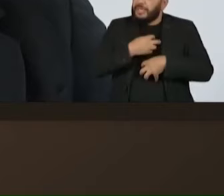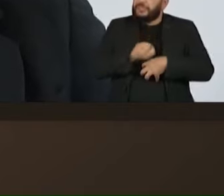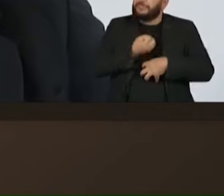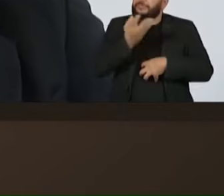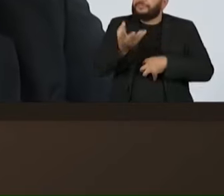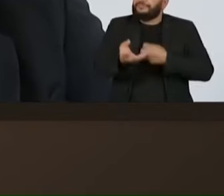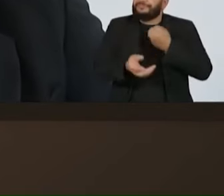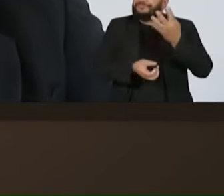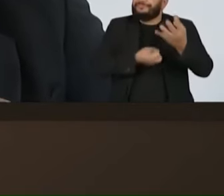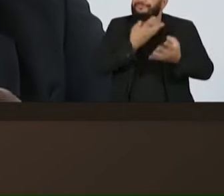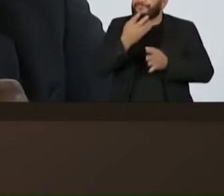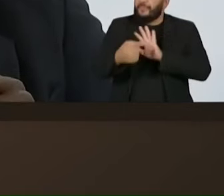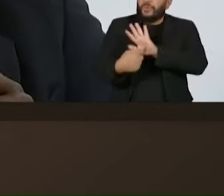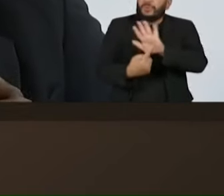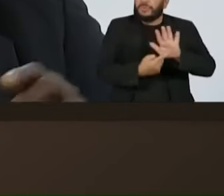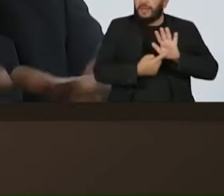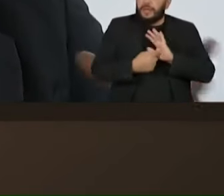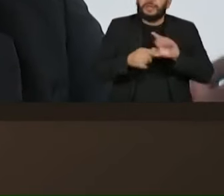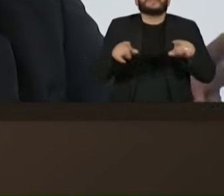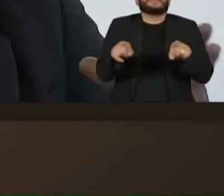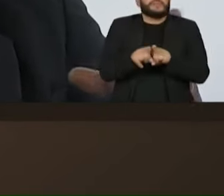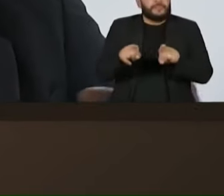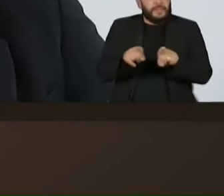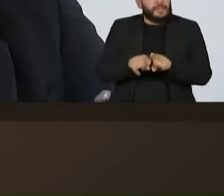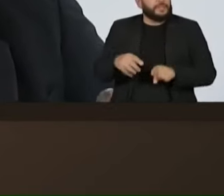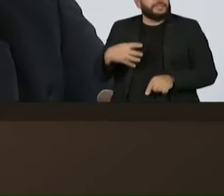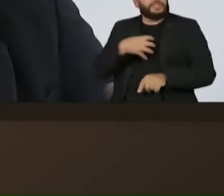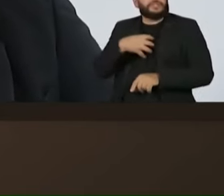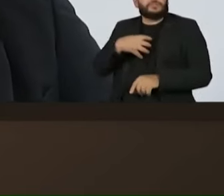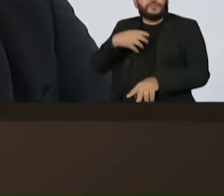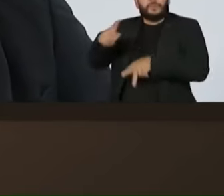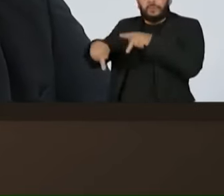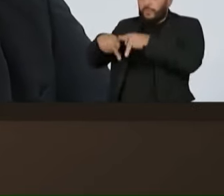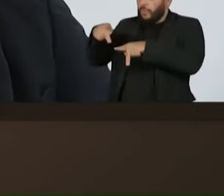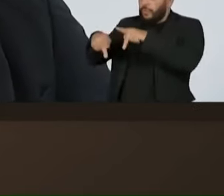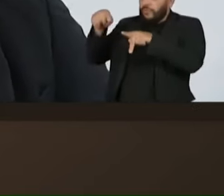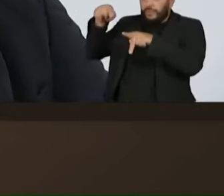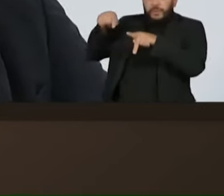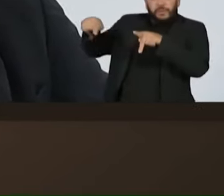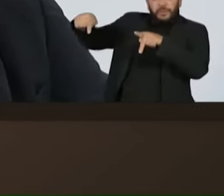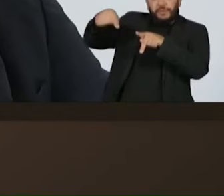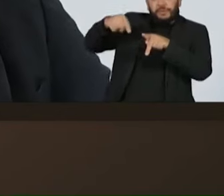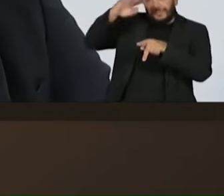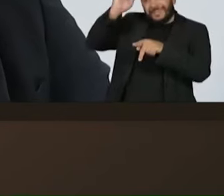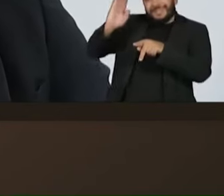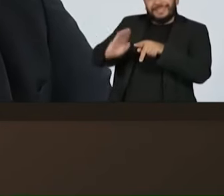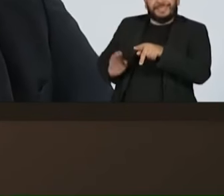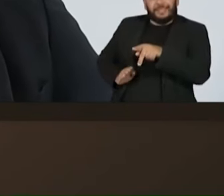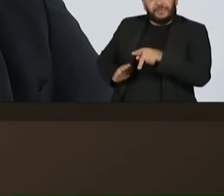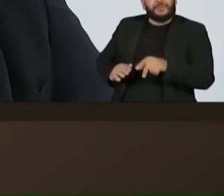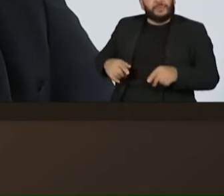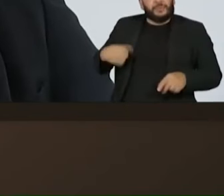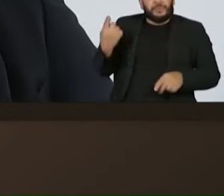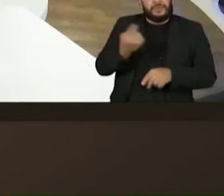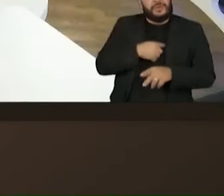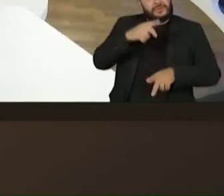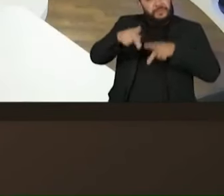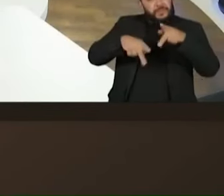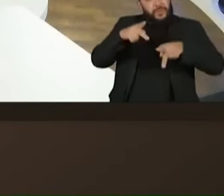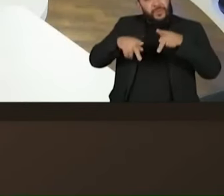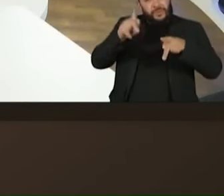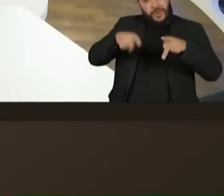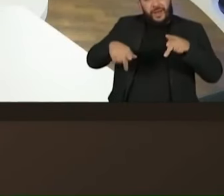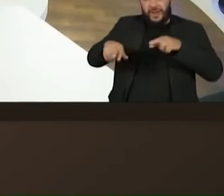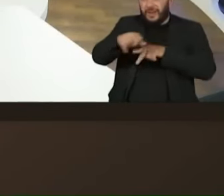povo brasileiro, a expressão do povo brasileiro. A gente é muito plural, né? A gente tem,